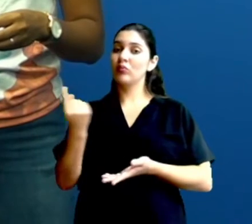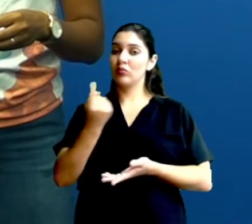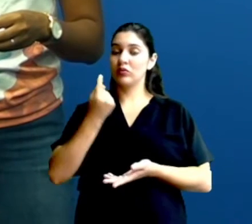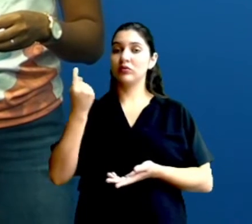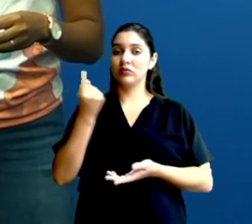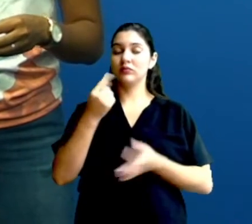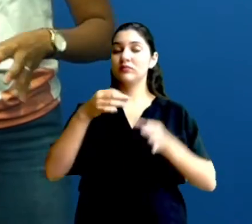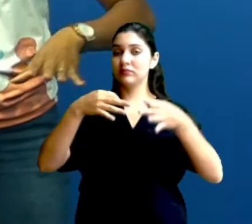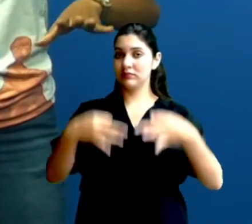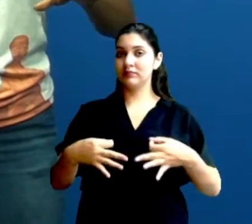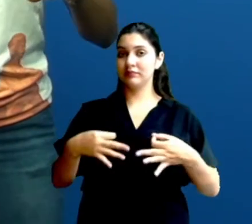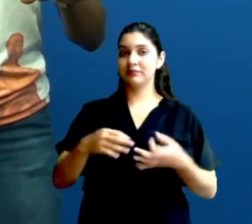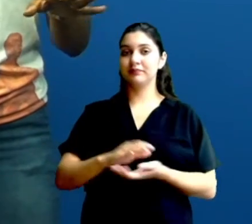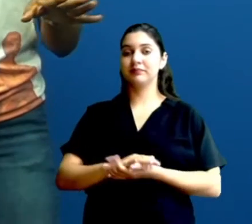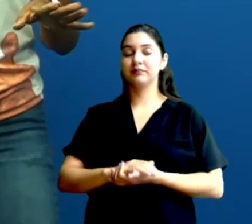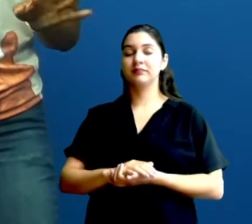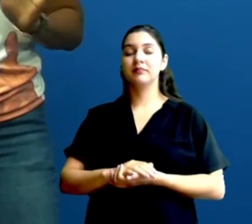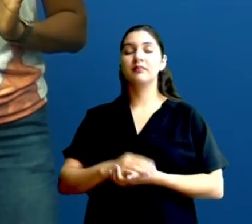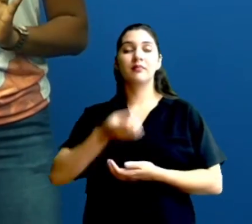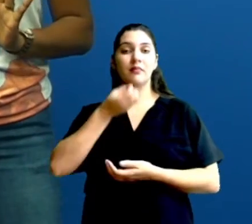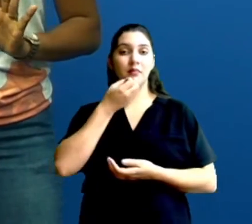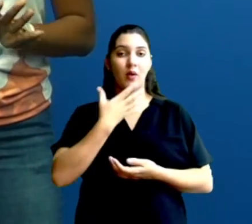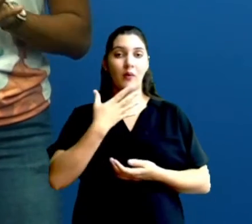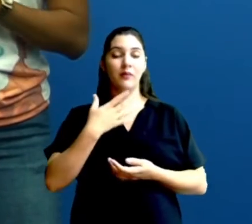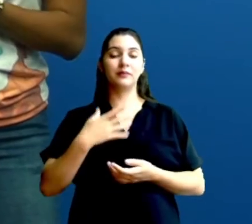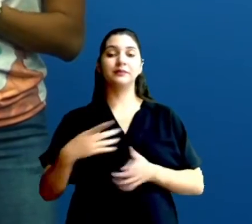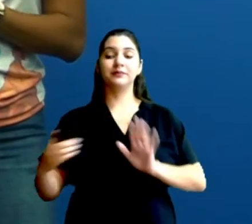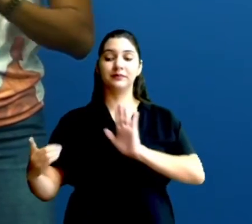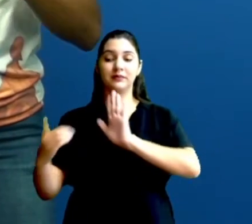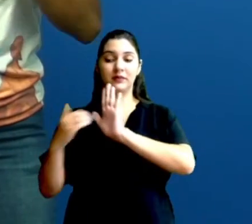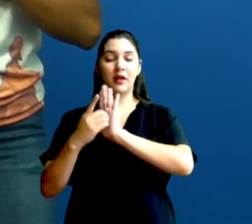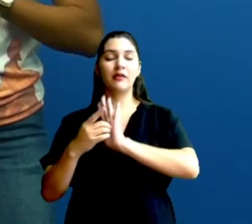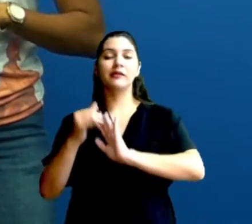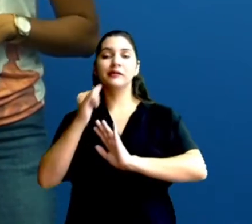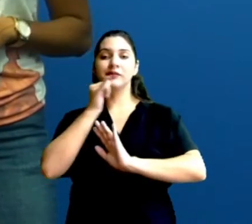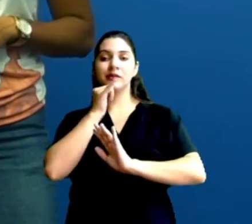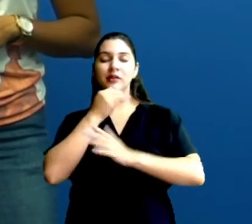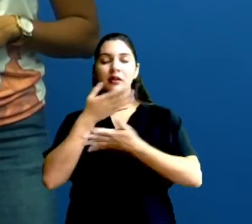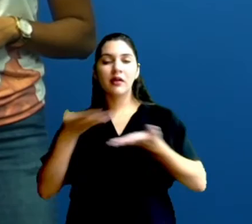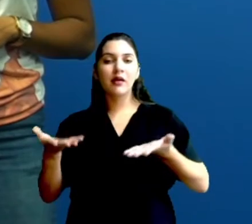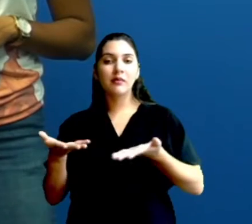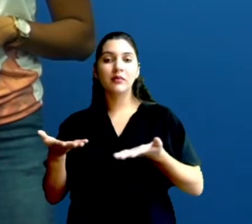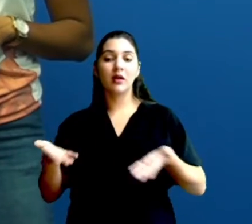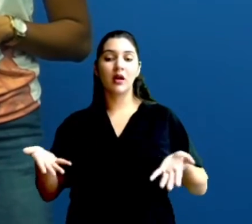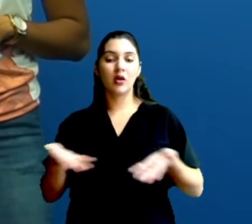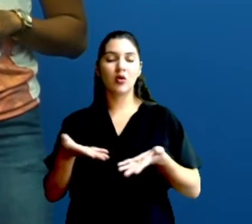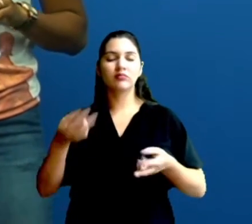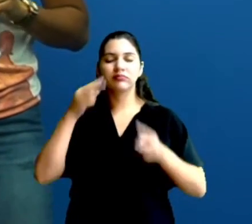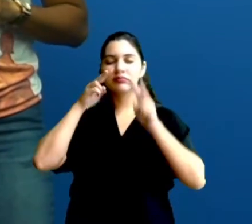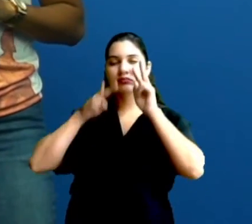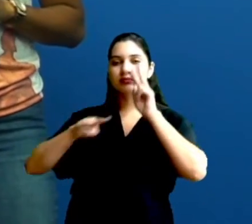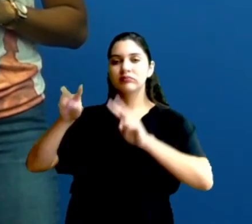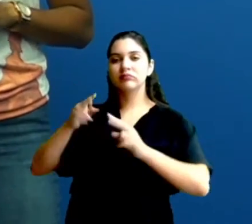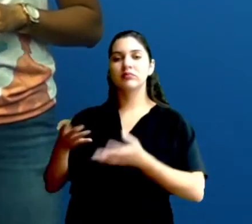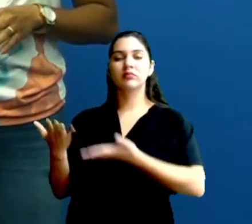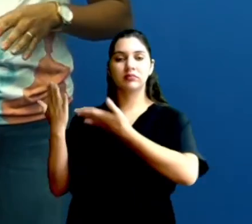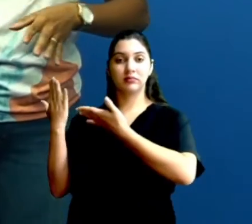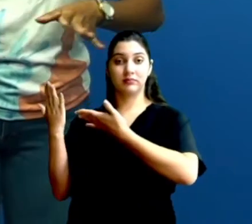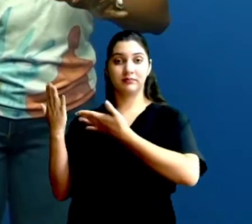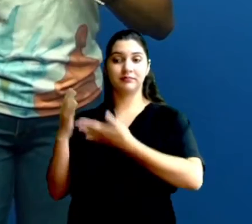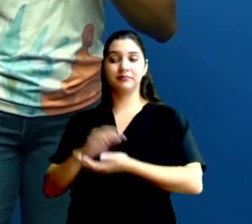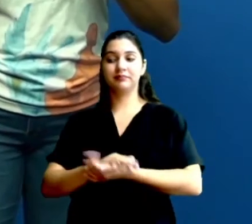único, certo? Bom, denotação, exemplos, agora vamos conferir mais um pouquinho.